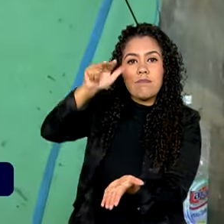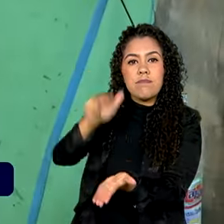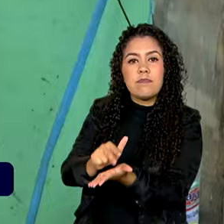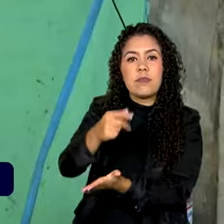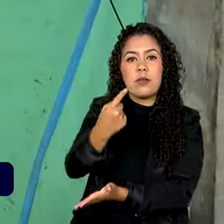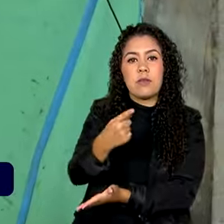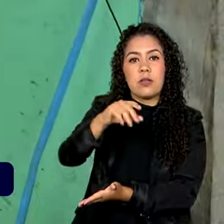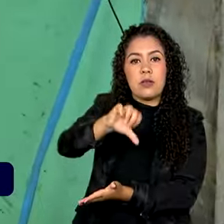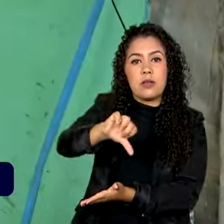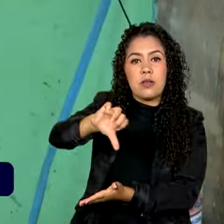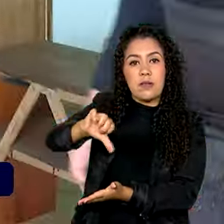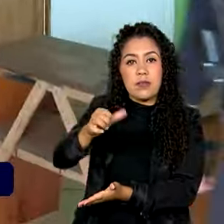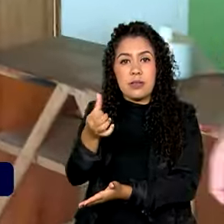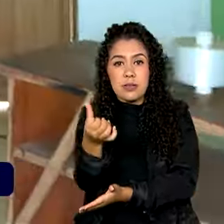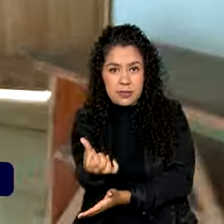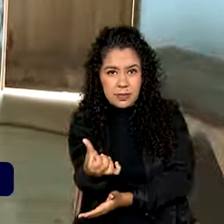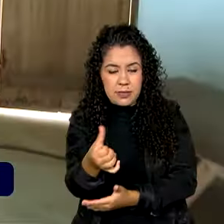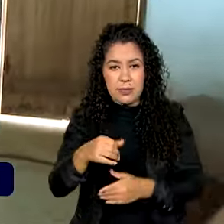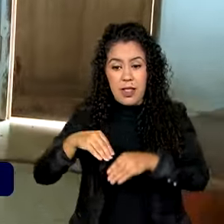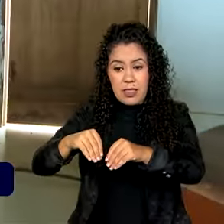1996.